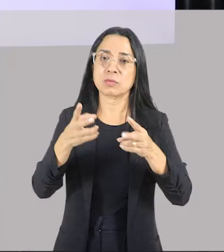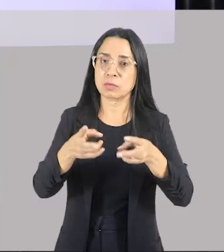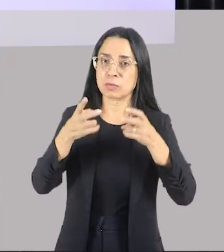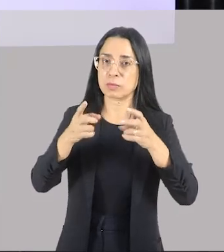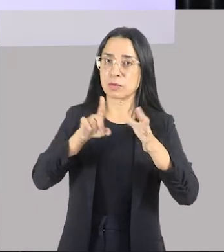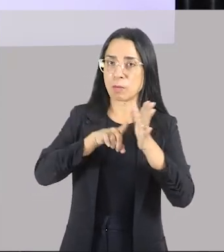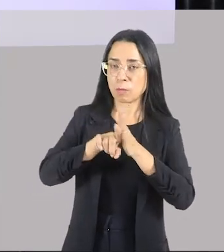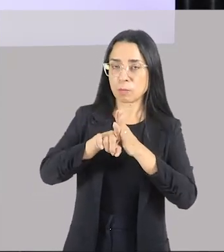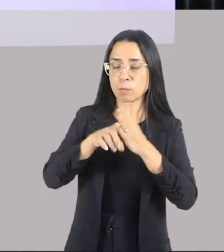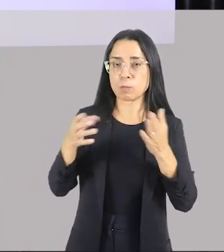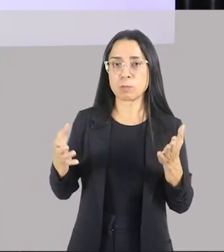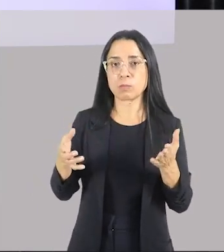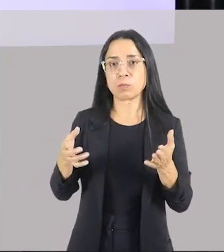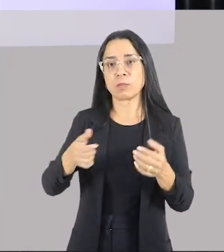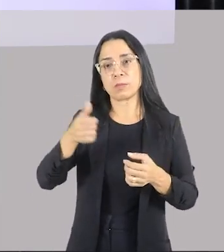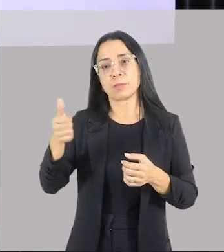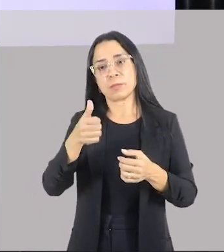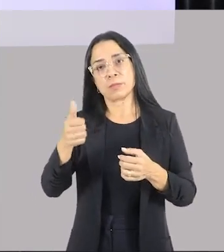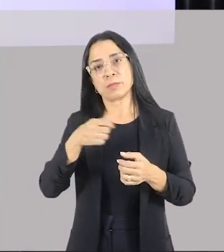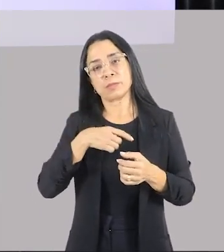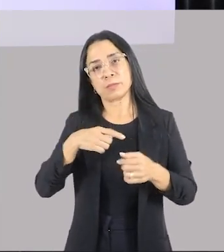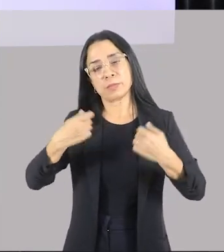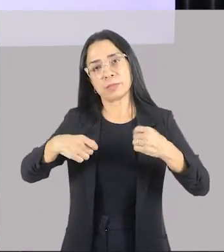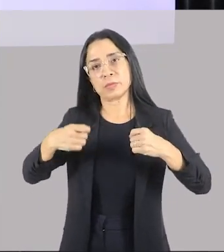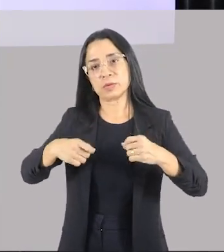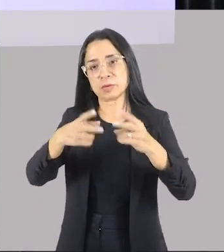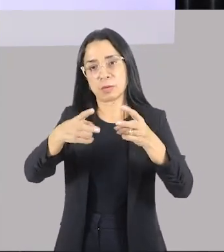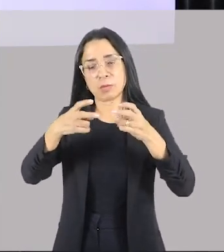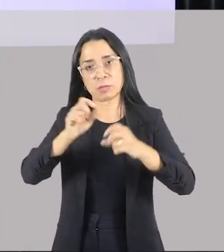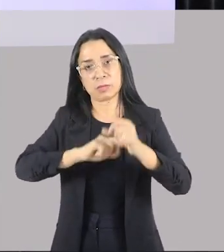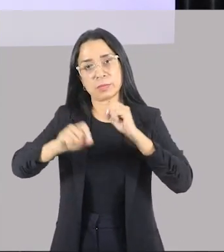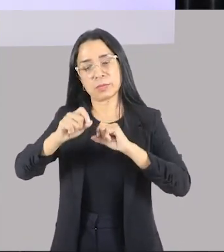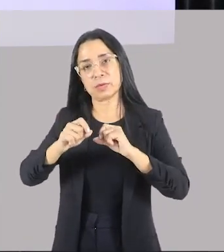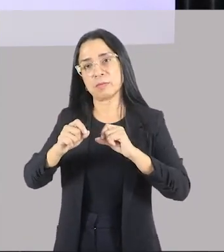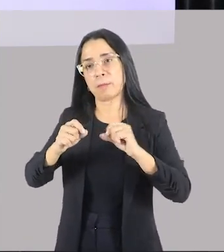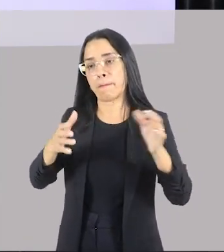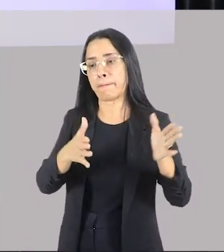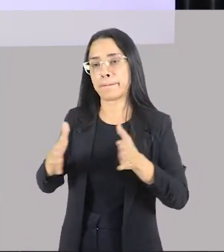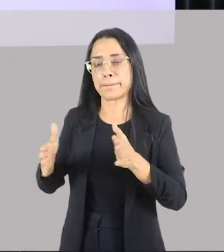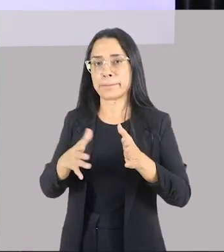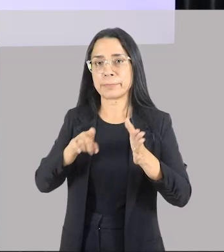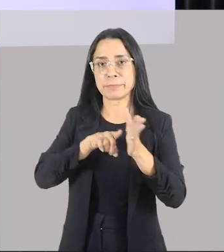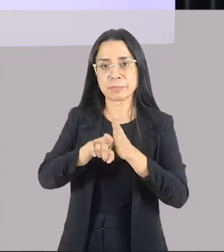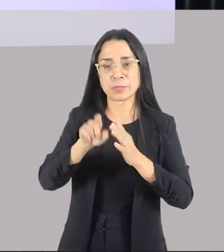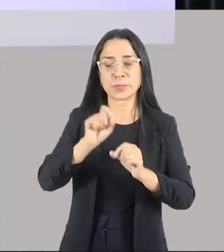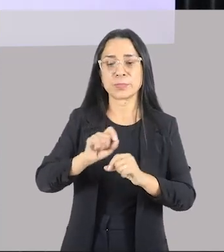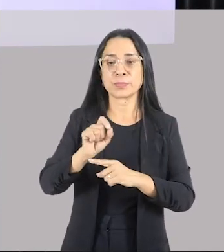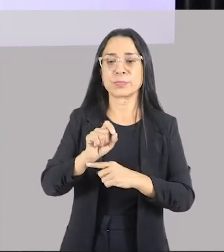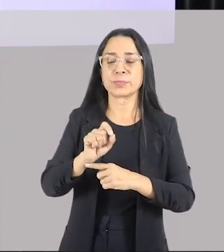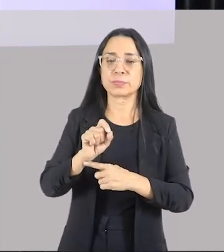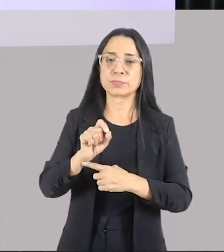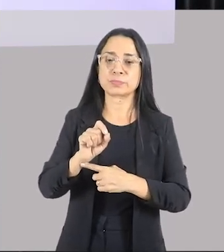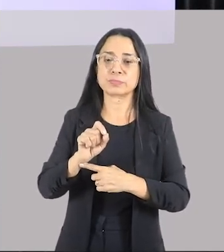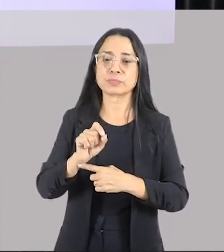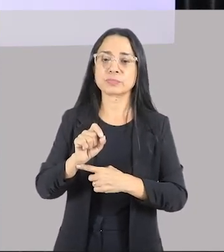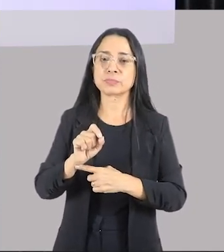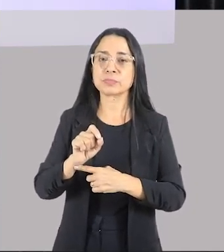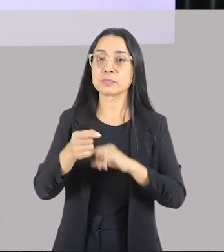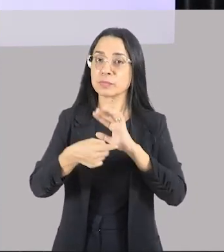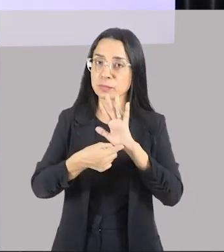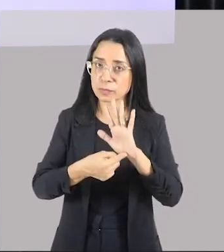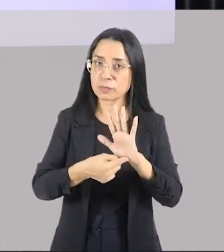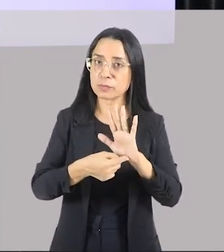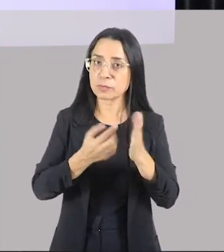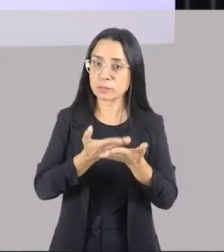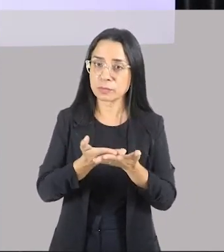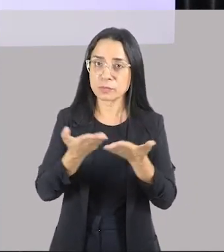questão dessa, né, ele tem que observar aqui o período em que a questão está aí pontuando para você.